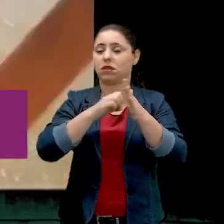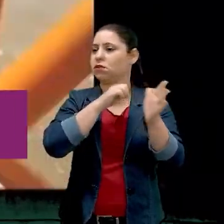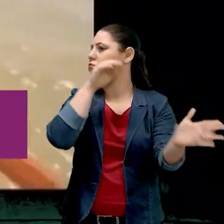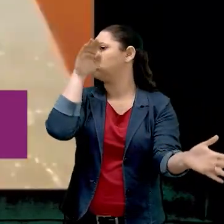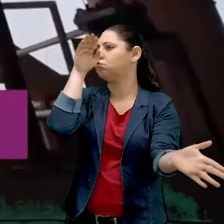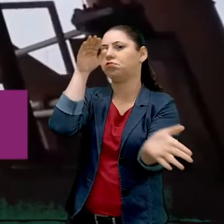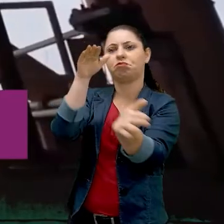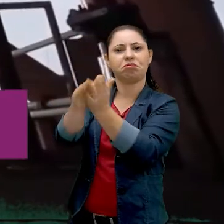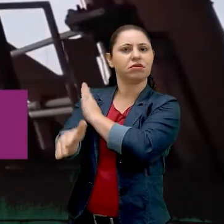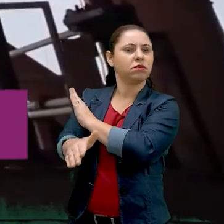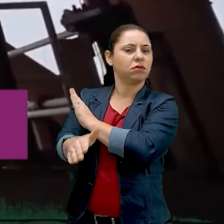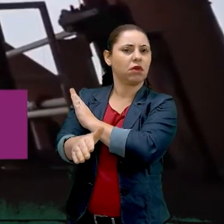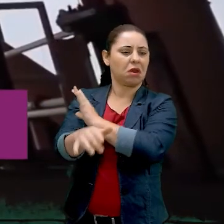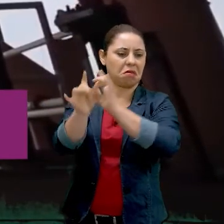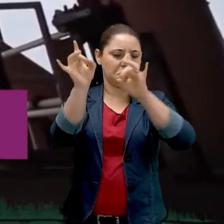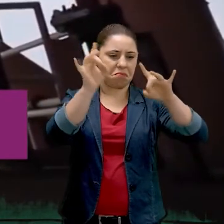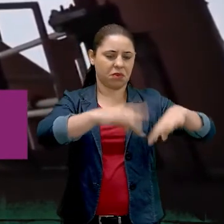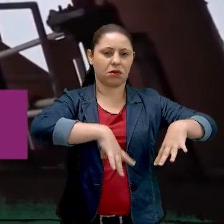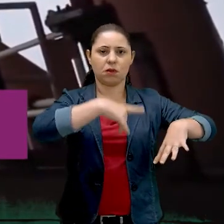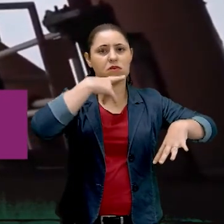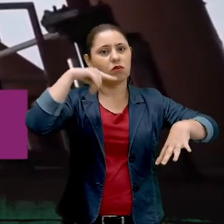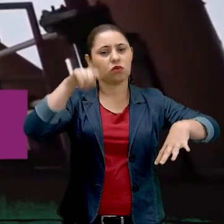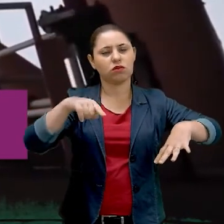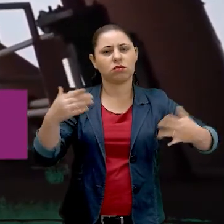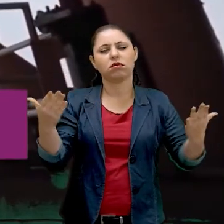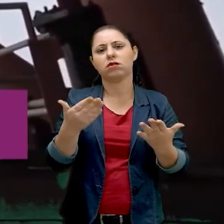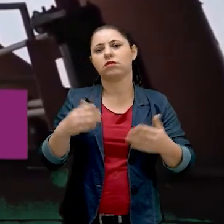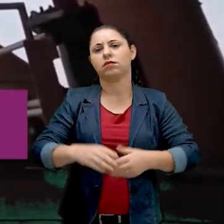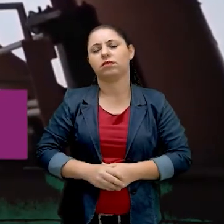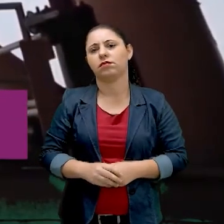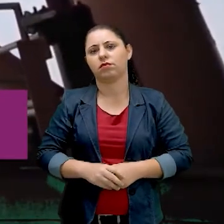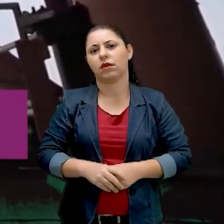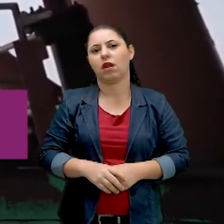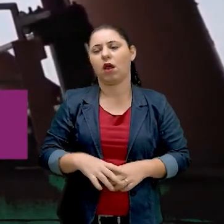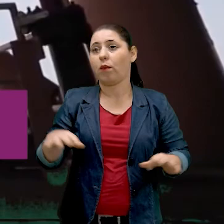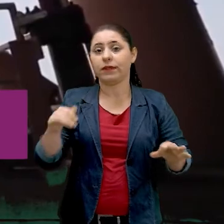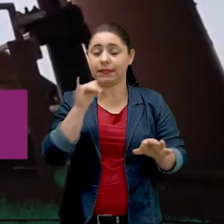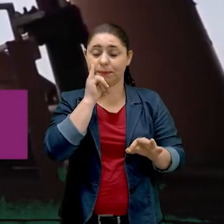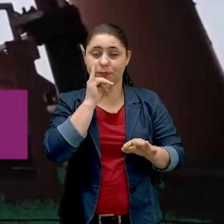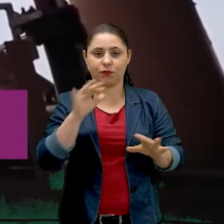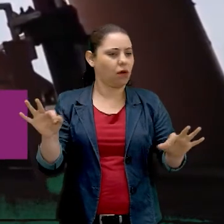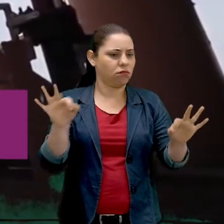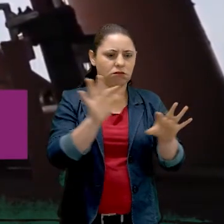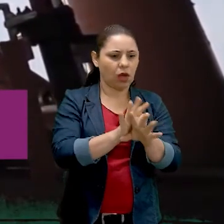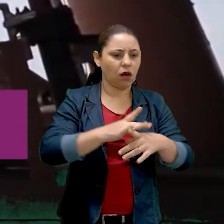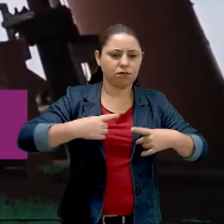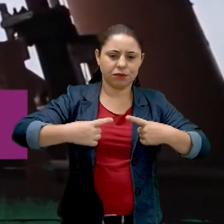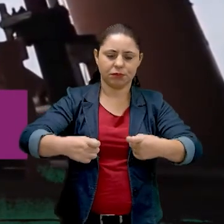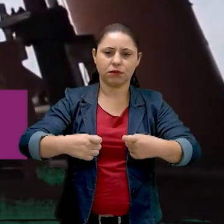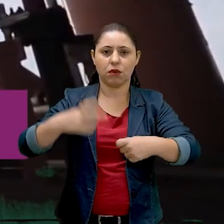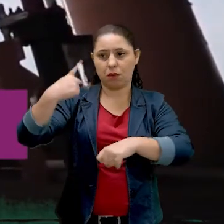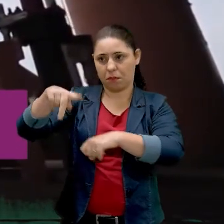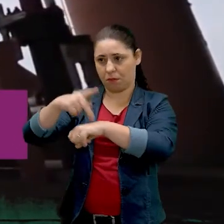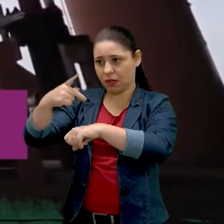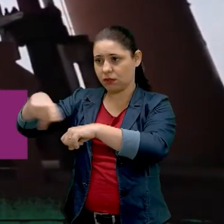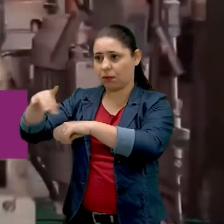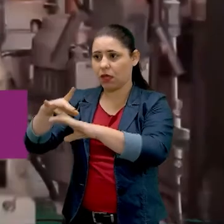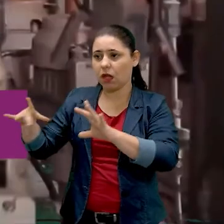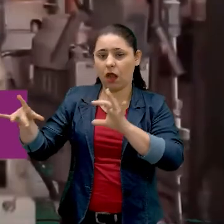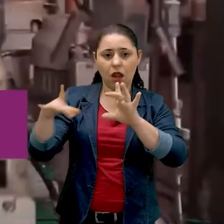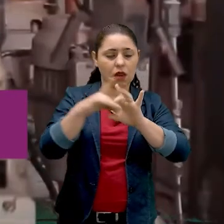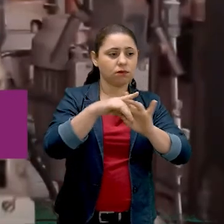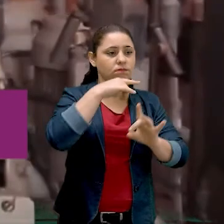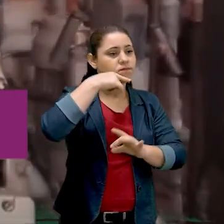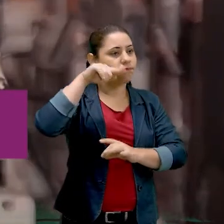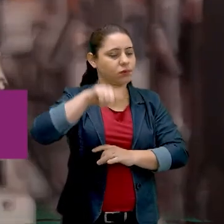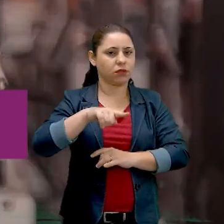saíram da Rússia. Isso é inédito. Mas e aí, será que agora, não terminando o conflito, por exemplo, será que os